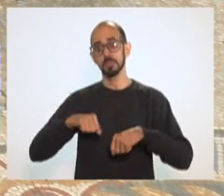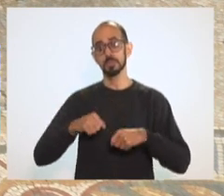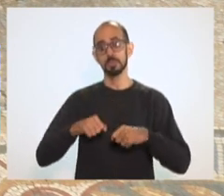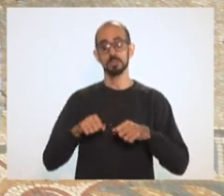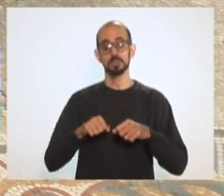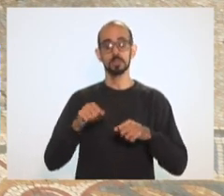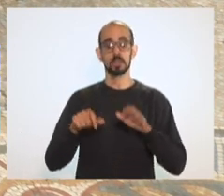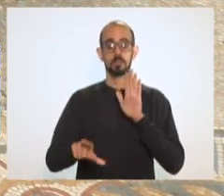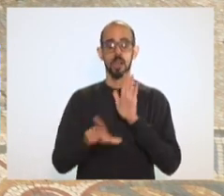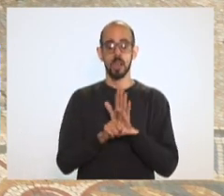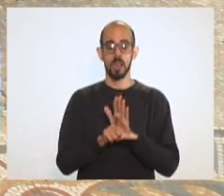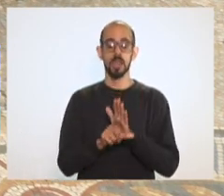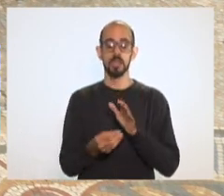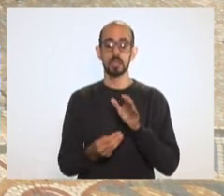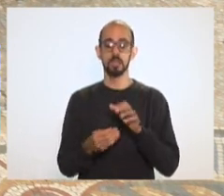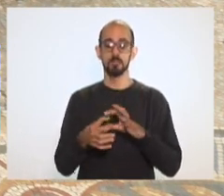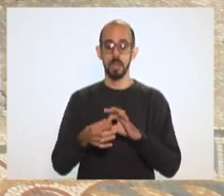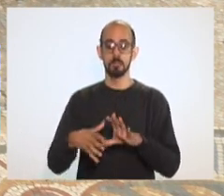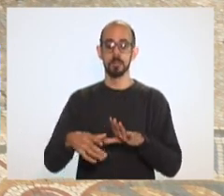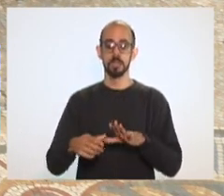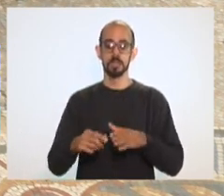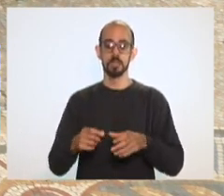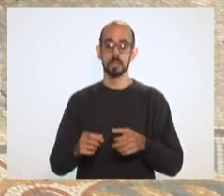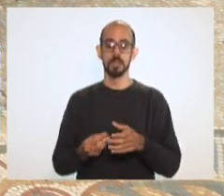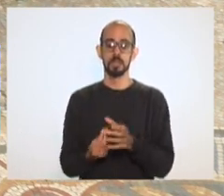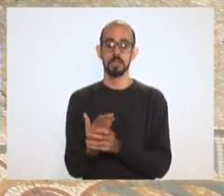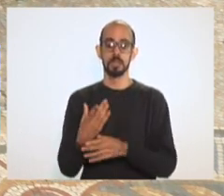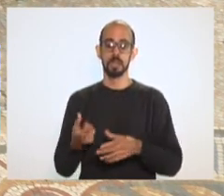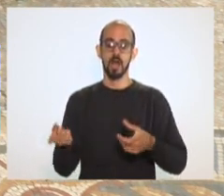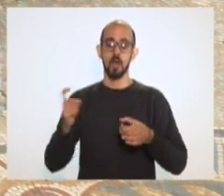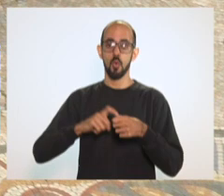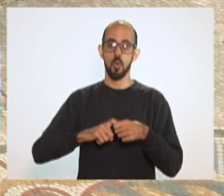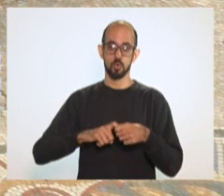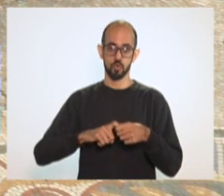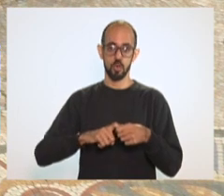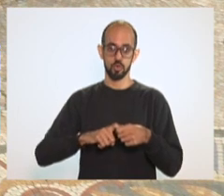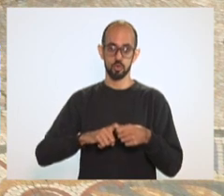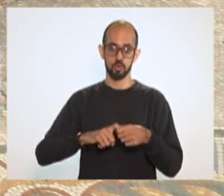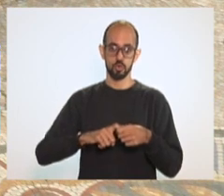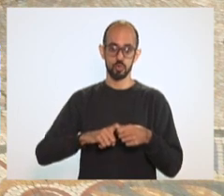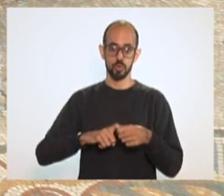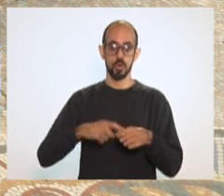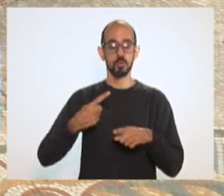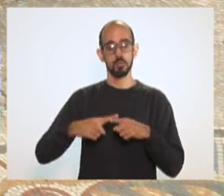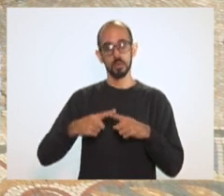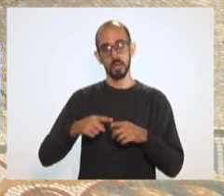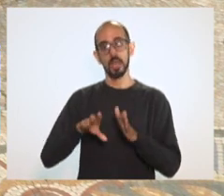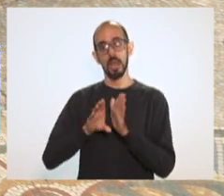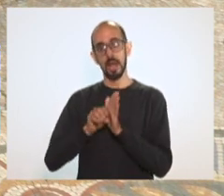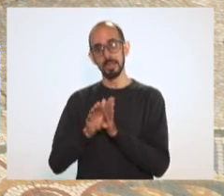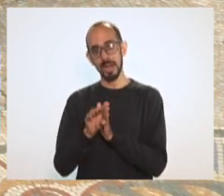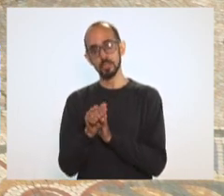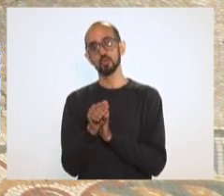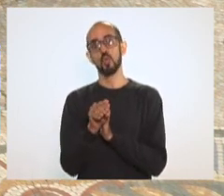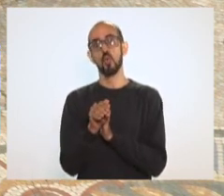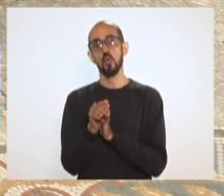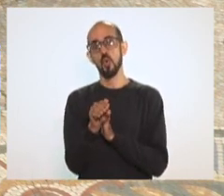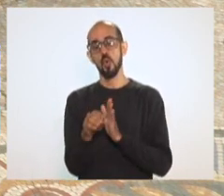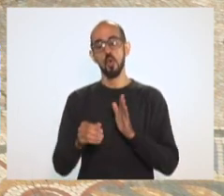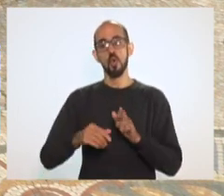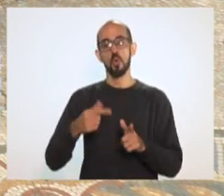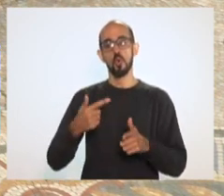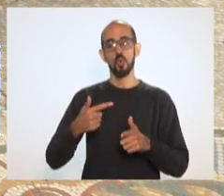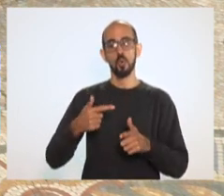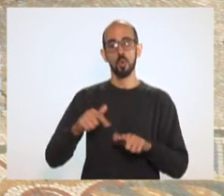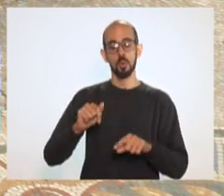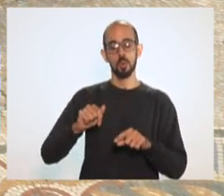permita formar consórcio. Que o governador não siga fazendo isso, porque ele atrasou o processo de vacinação. Na semana passada sustou